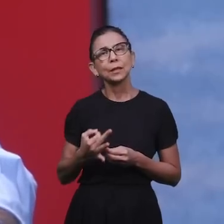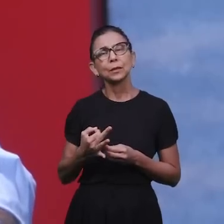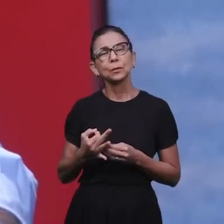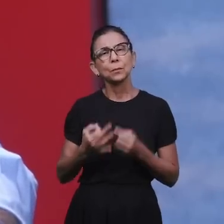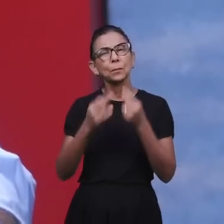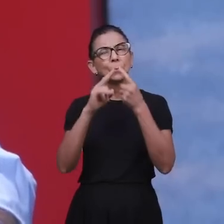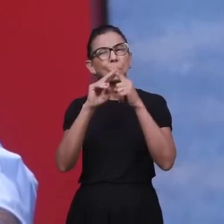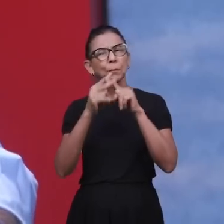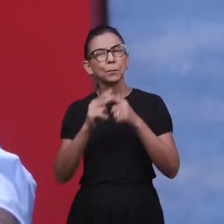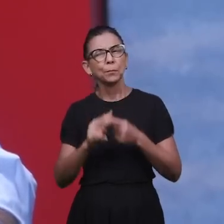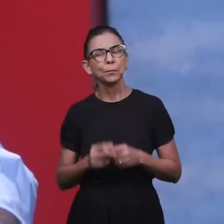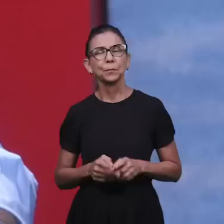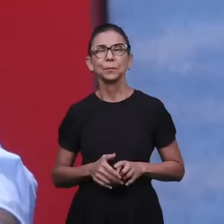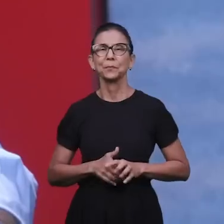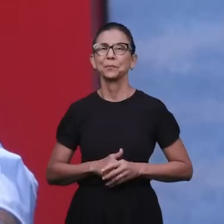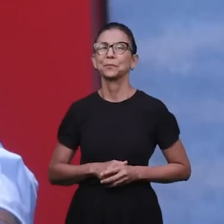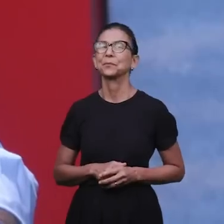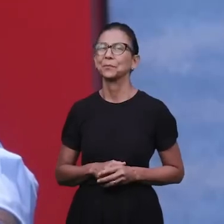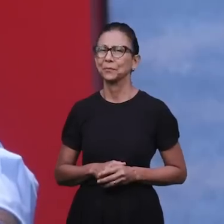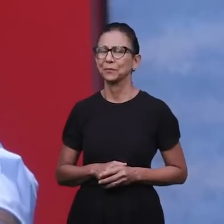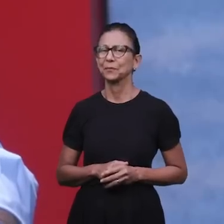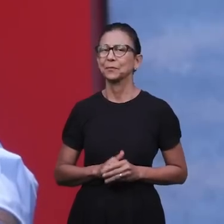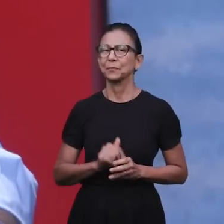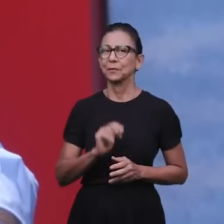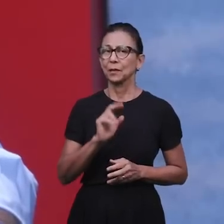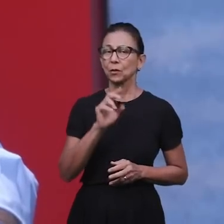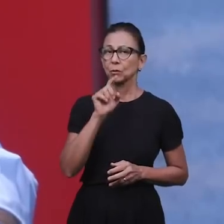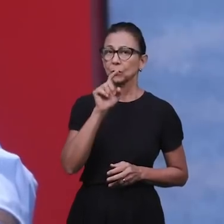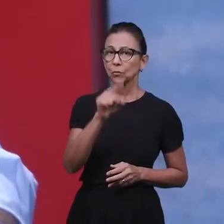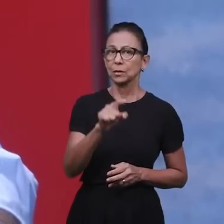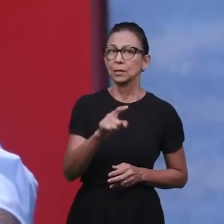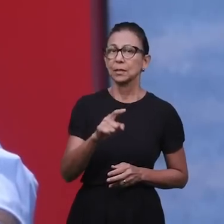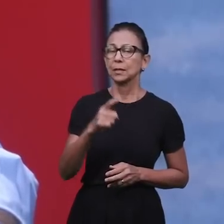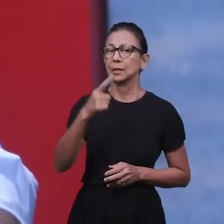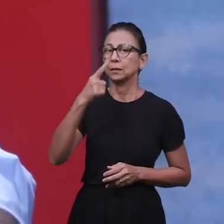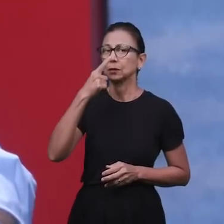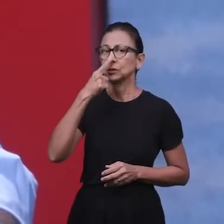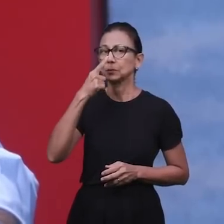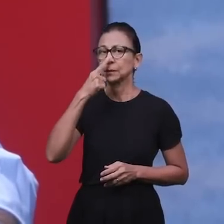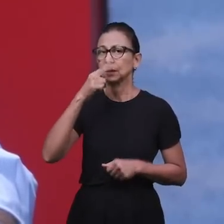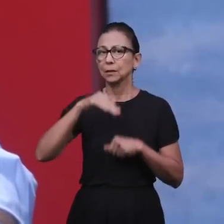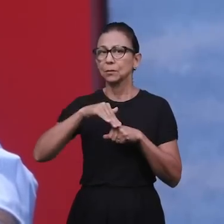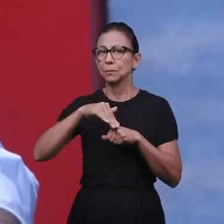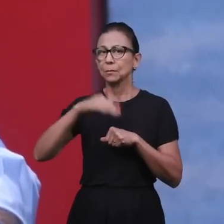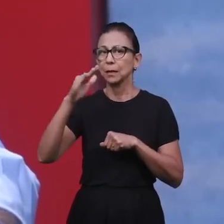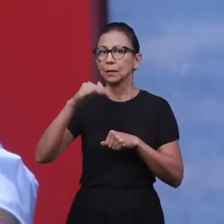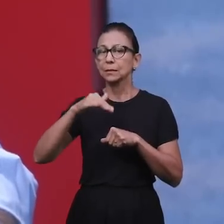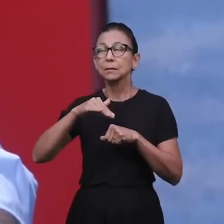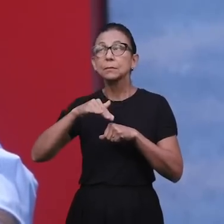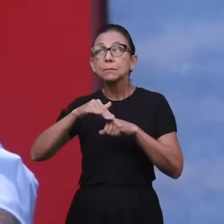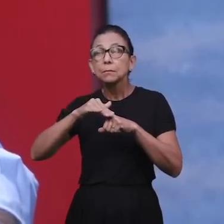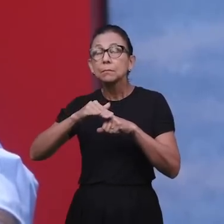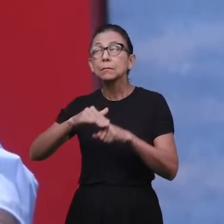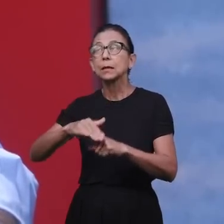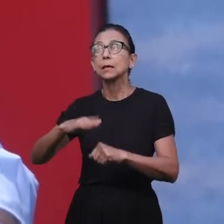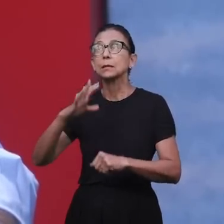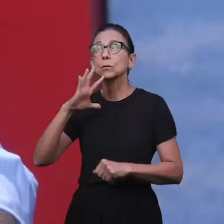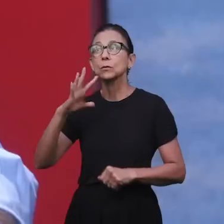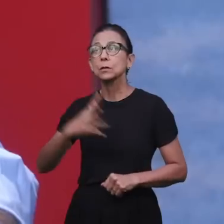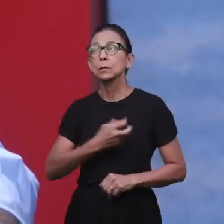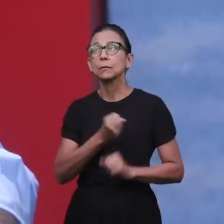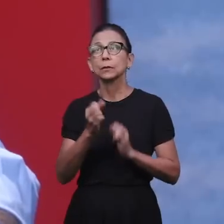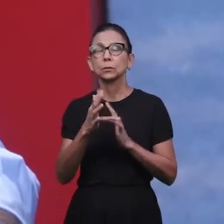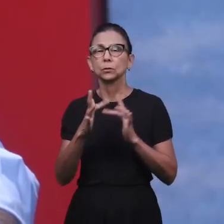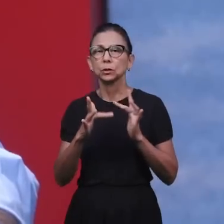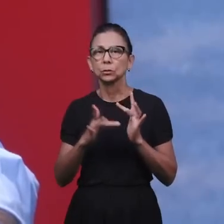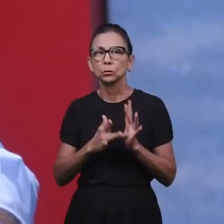você conhece o seu Senhor. Quanto mais você conhecer o seu Salvador, mais discernimento você tem.